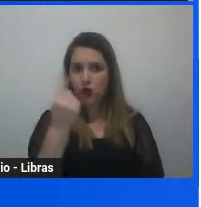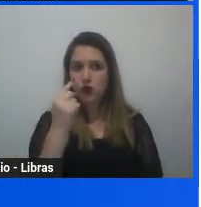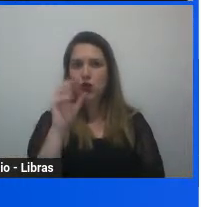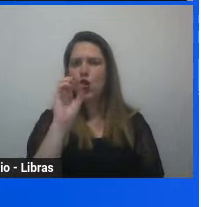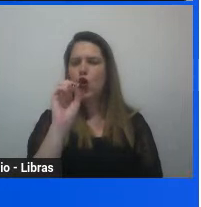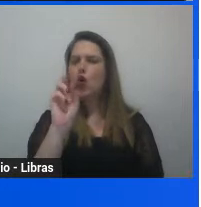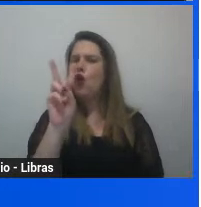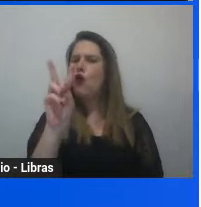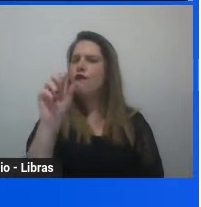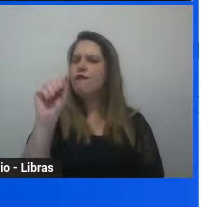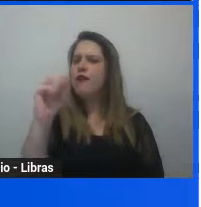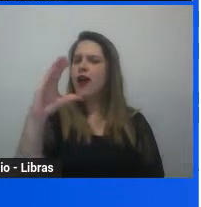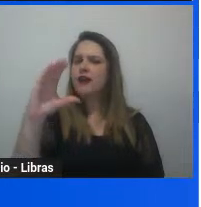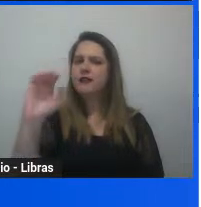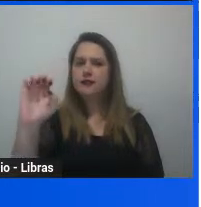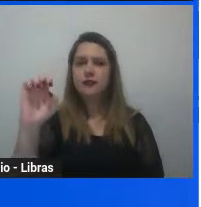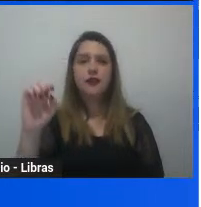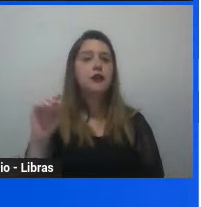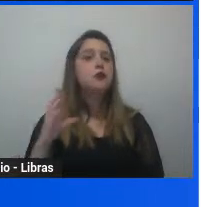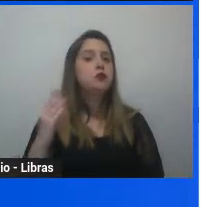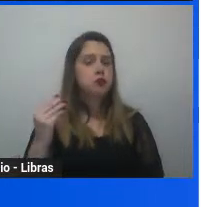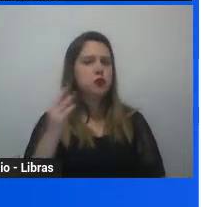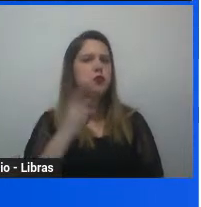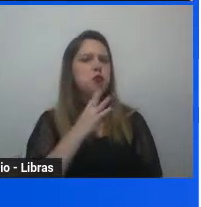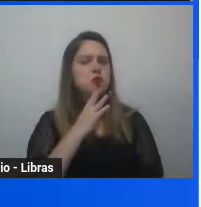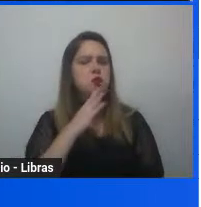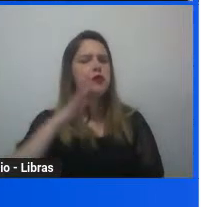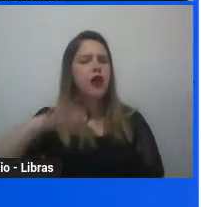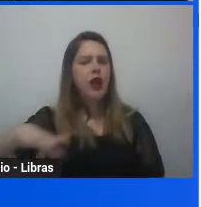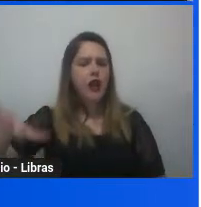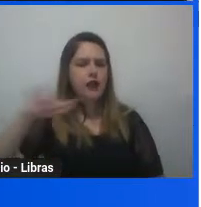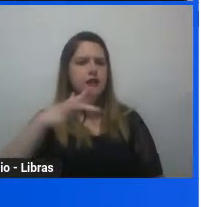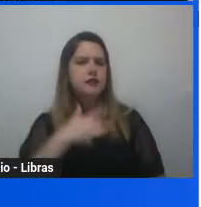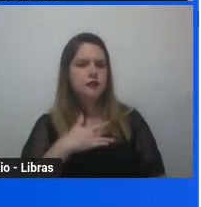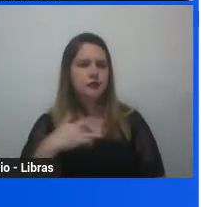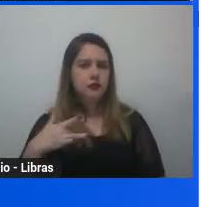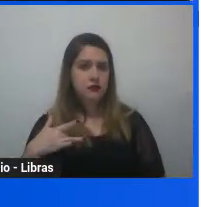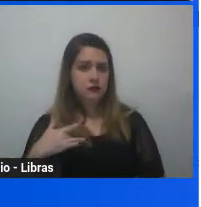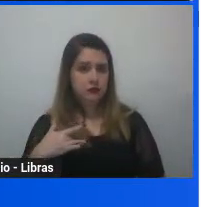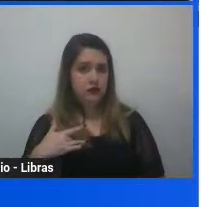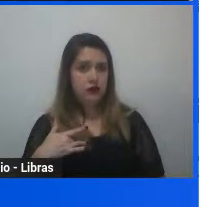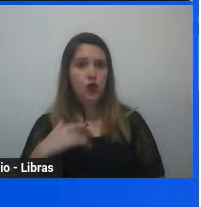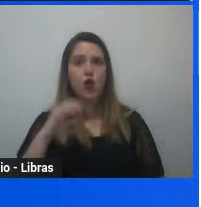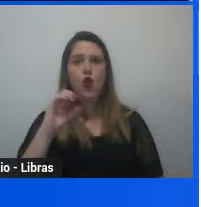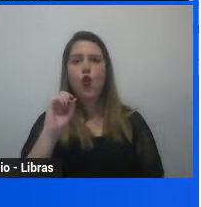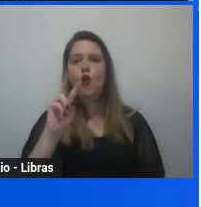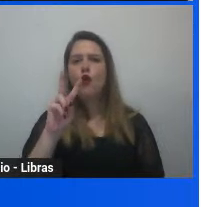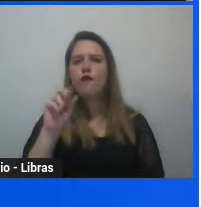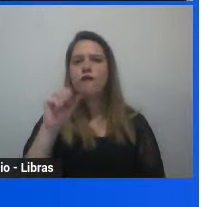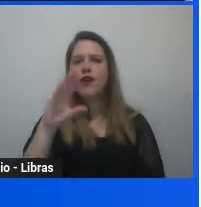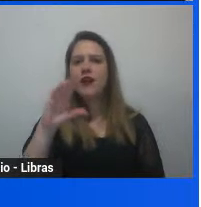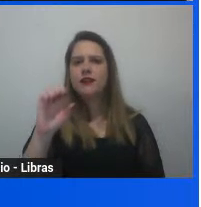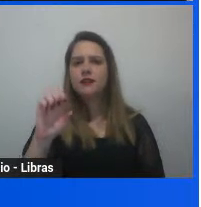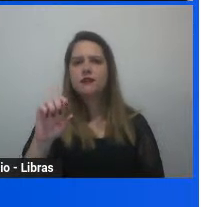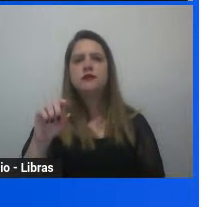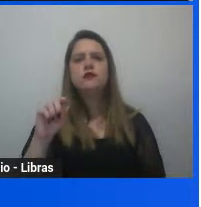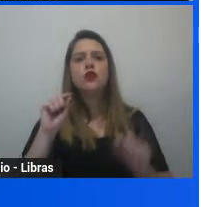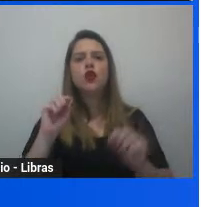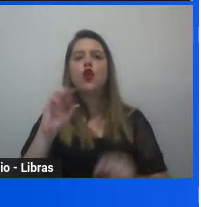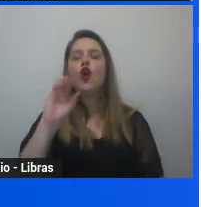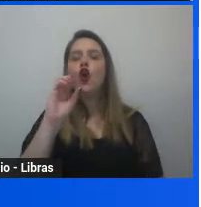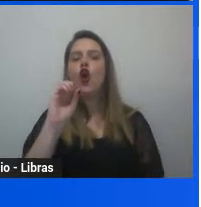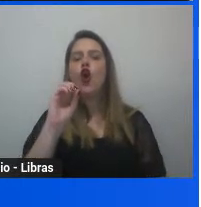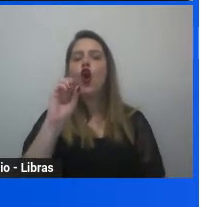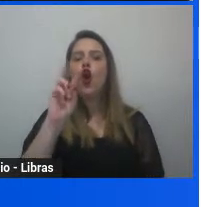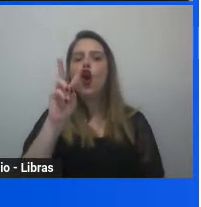OVASI, né? Muito conhecido na área da saúde. O OVASI significa O de